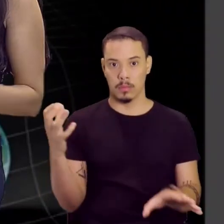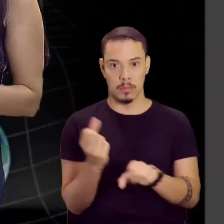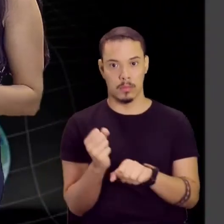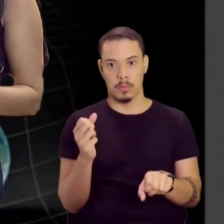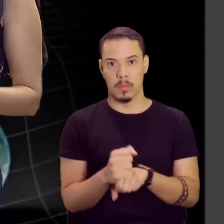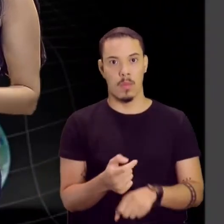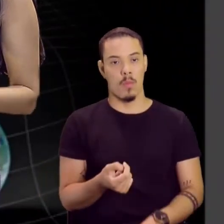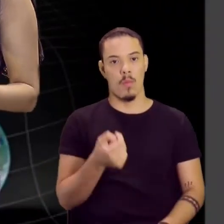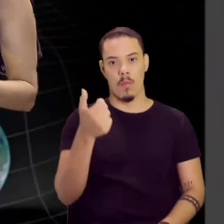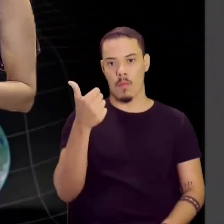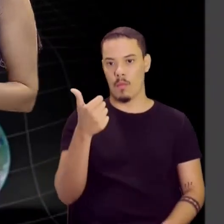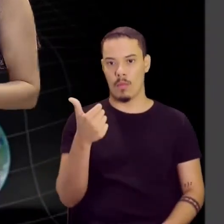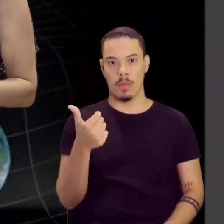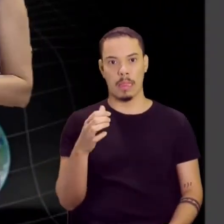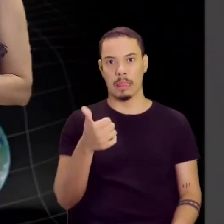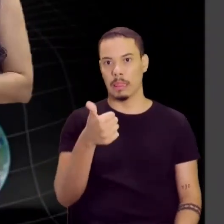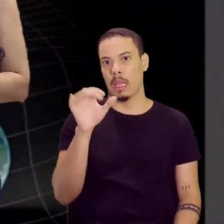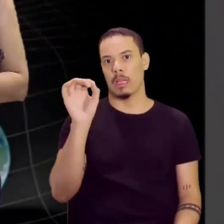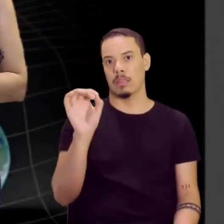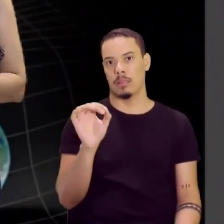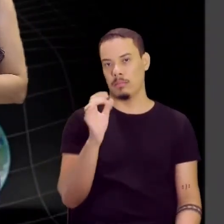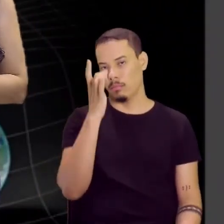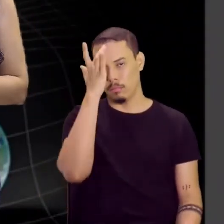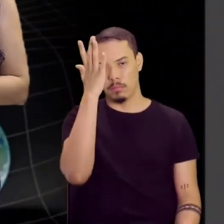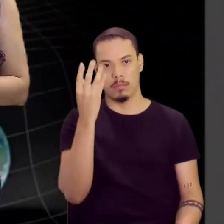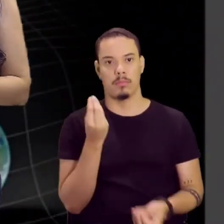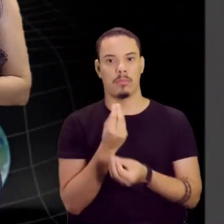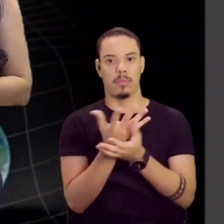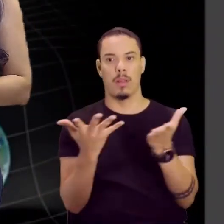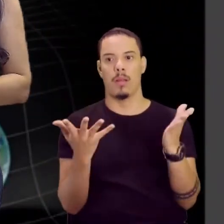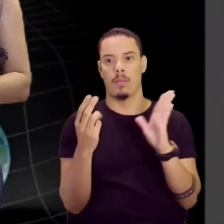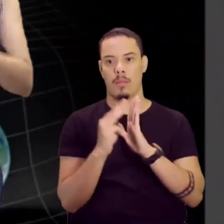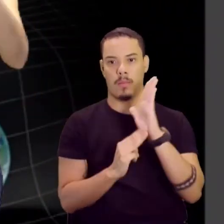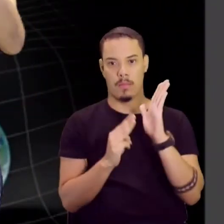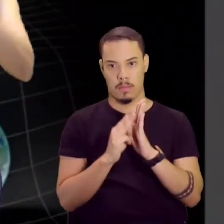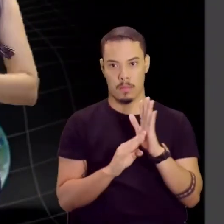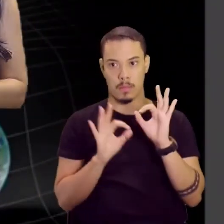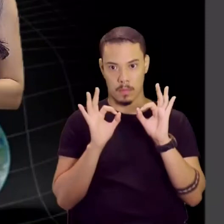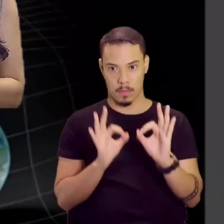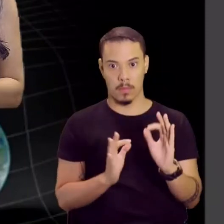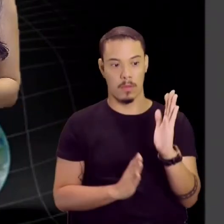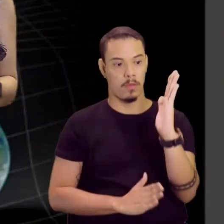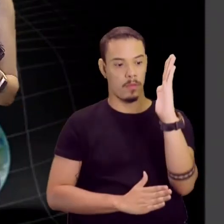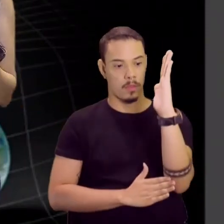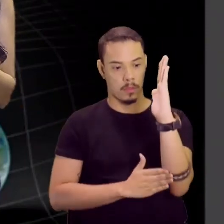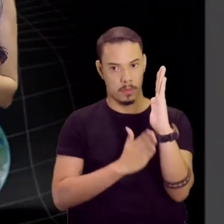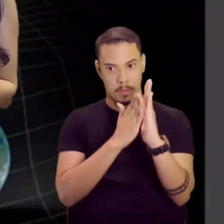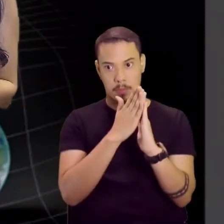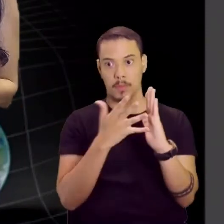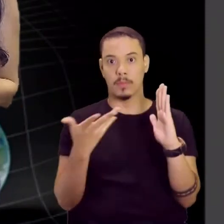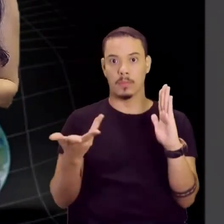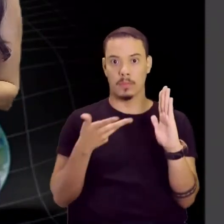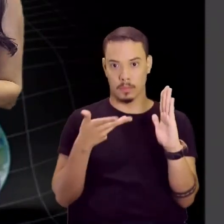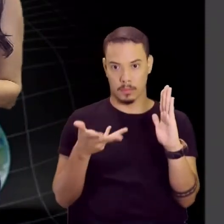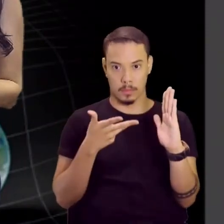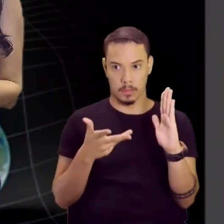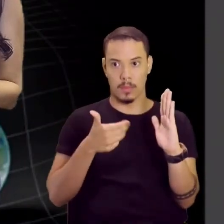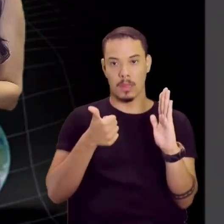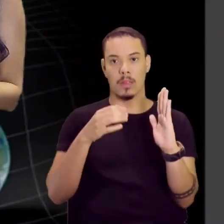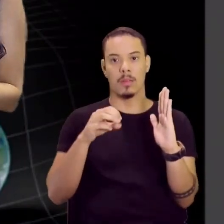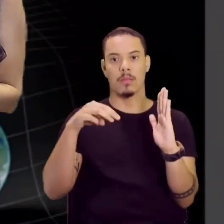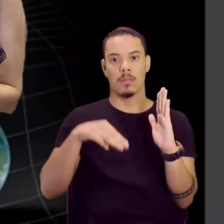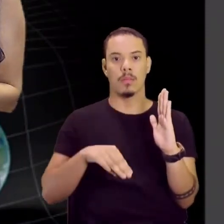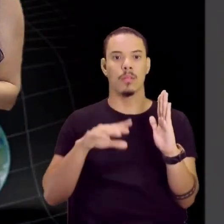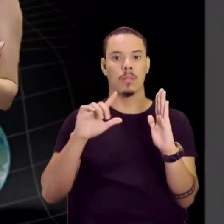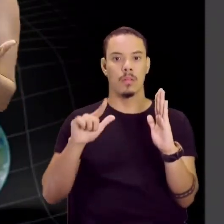considera muitos cálculos como 10 para facilitar metros o cálculo, por segundo ao quadrado. Então, vertical, a aceleração, 10 metros por